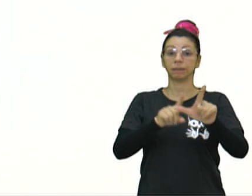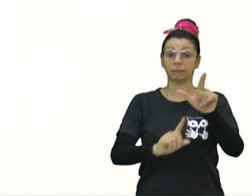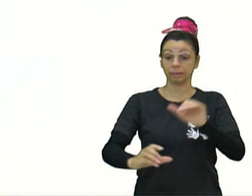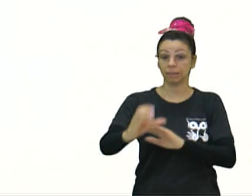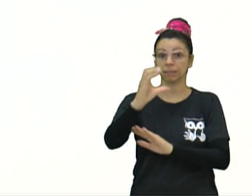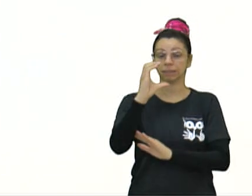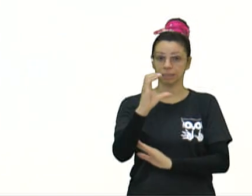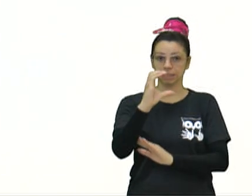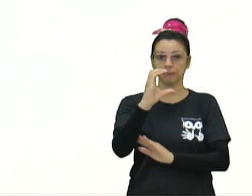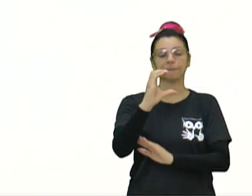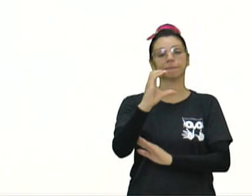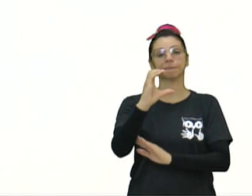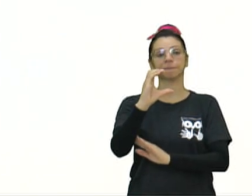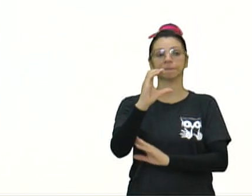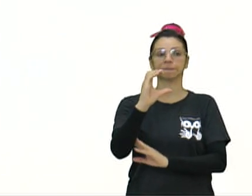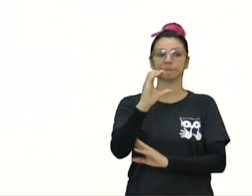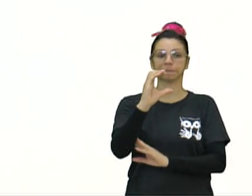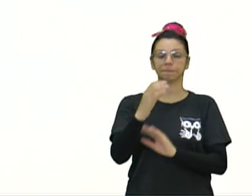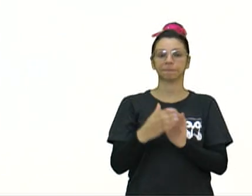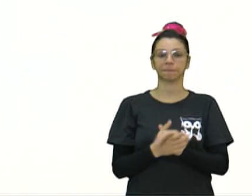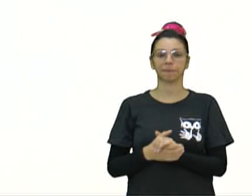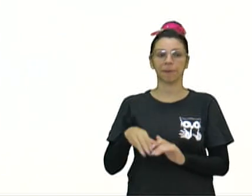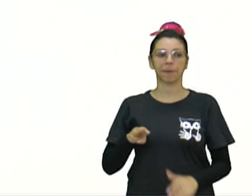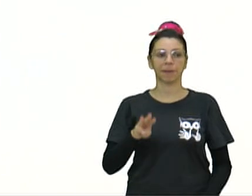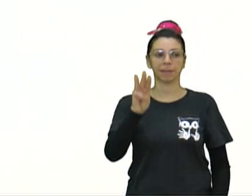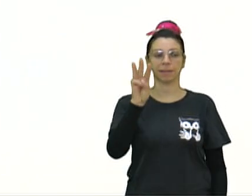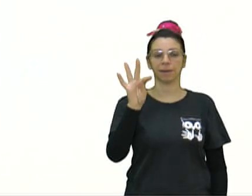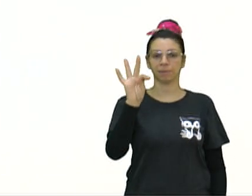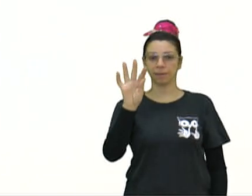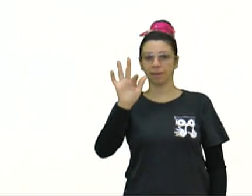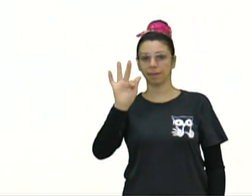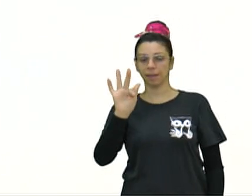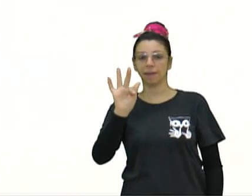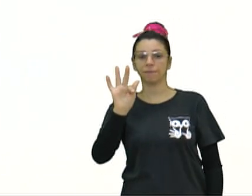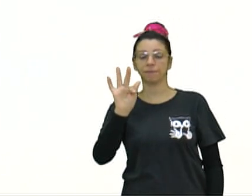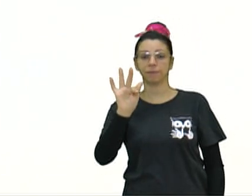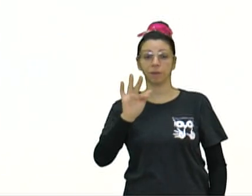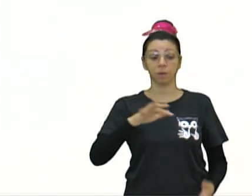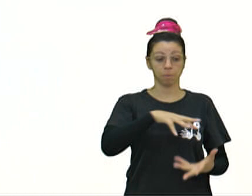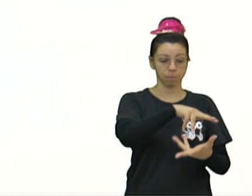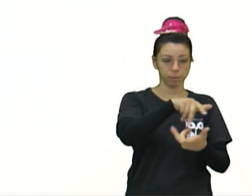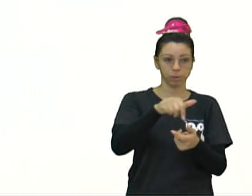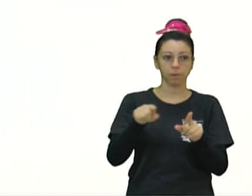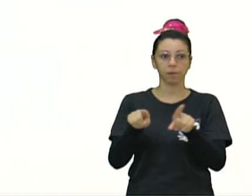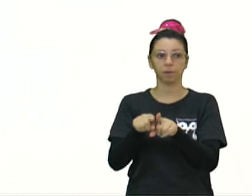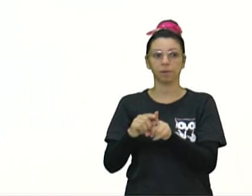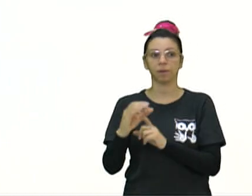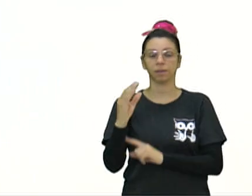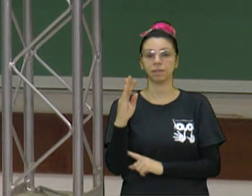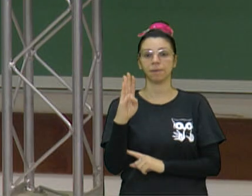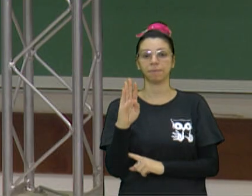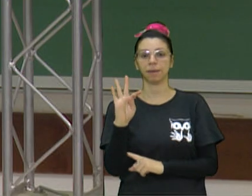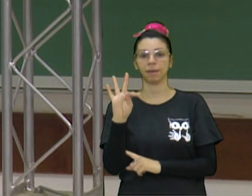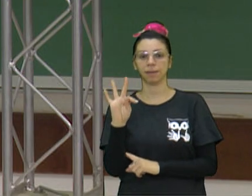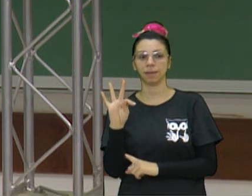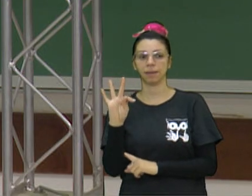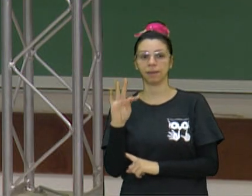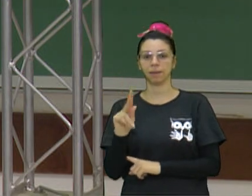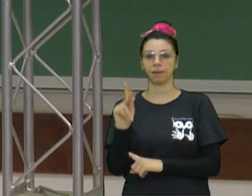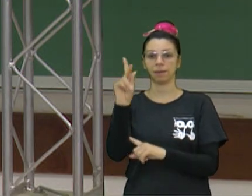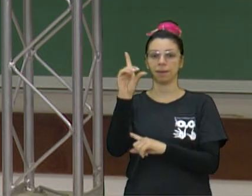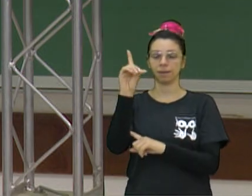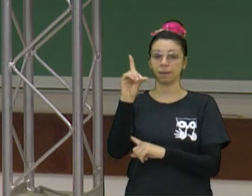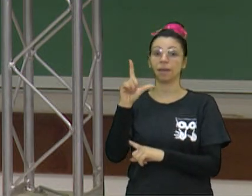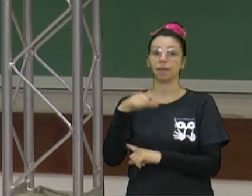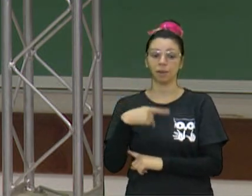C. Isso mesmo, letra C lá, WTF, Federação Mundial de Taekwondo, e a CBTKD, Confederação